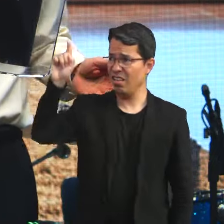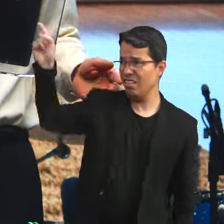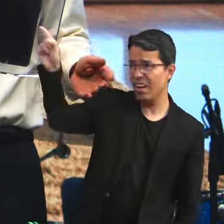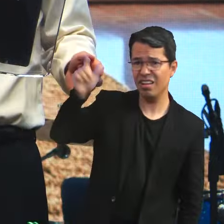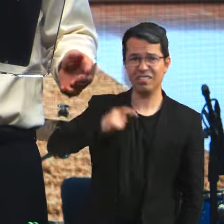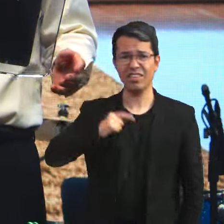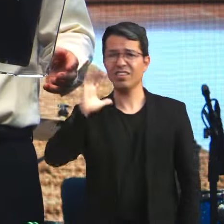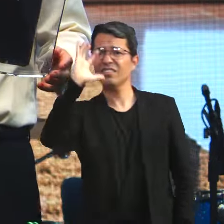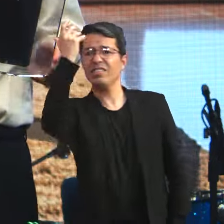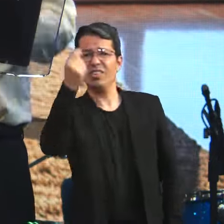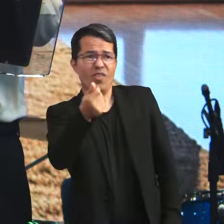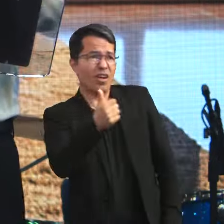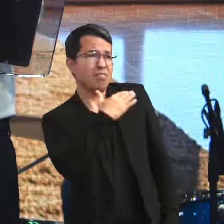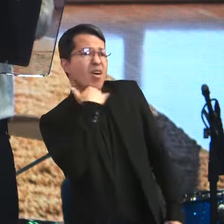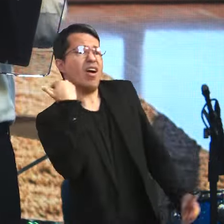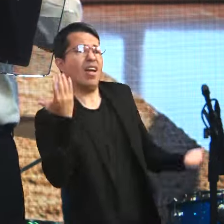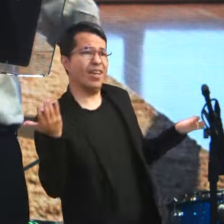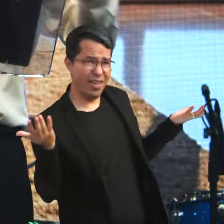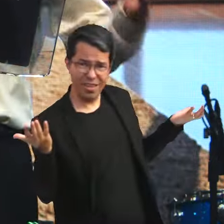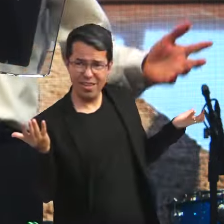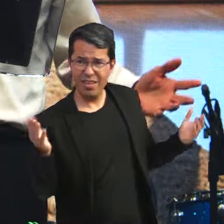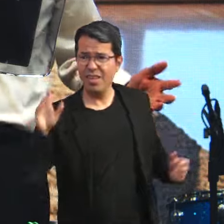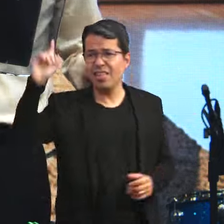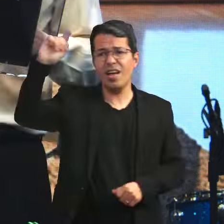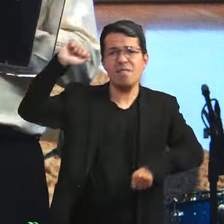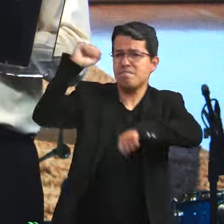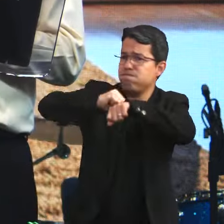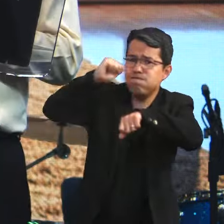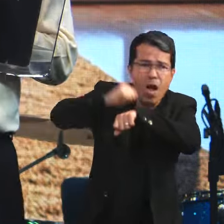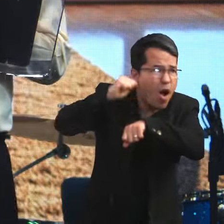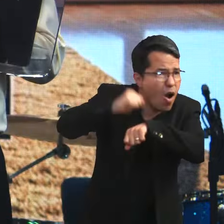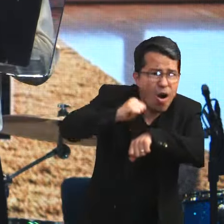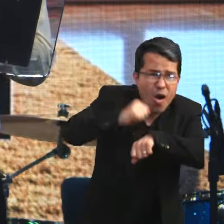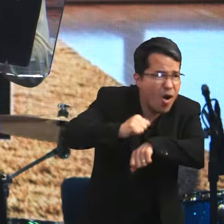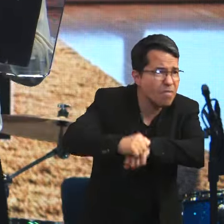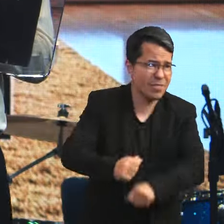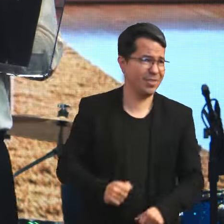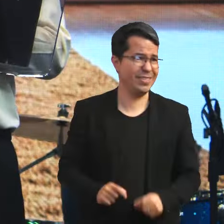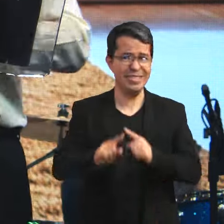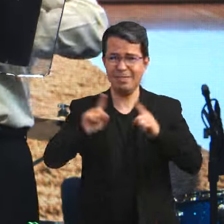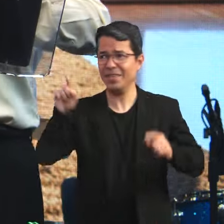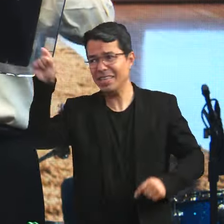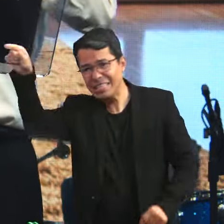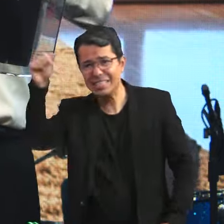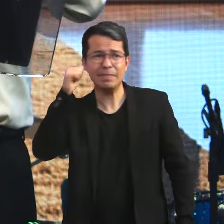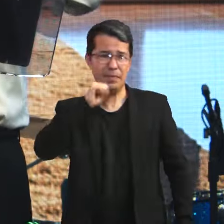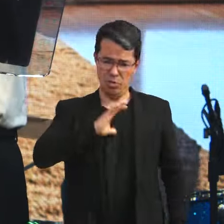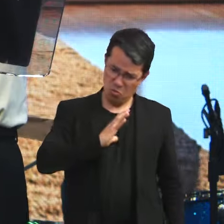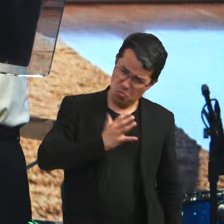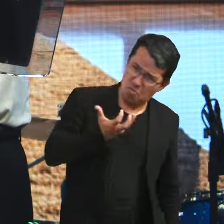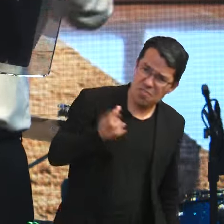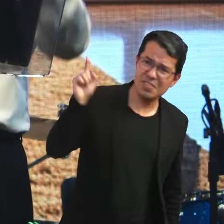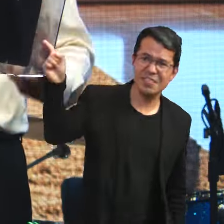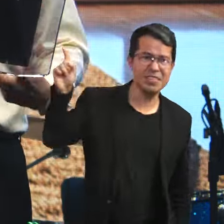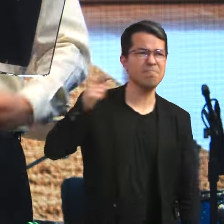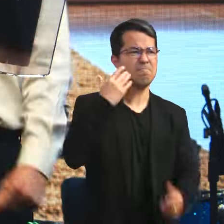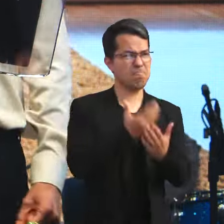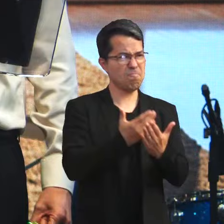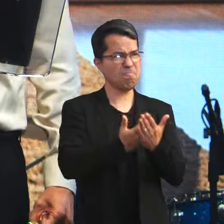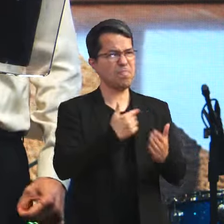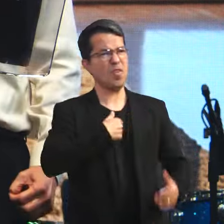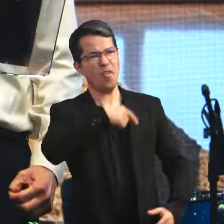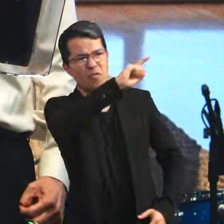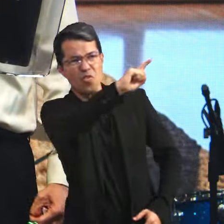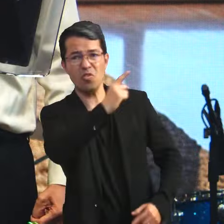cominha no paisto dees mundo um dos paí maises do mundo deor